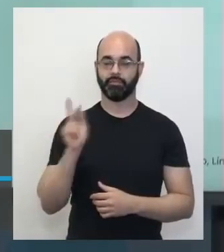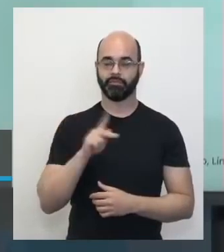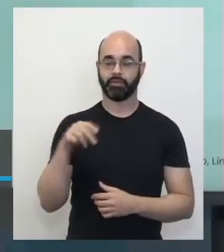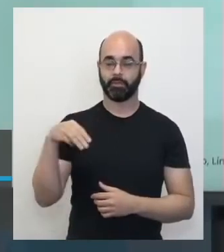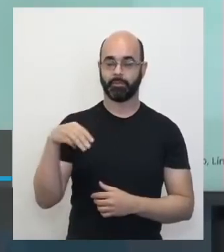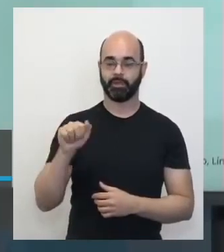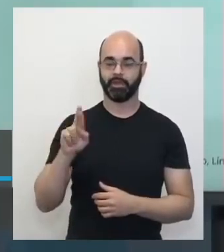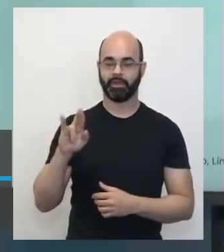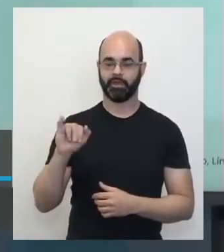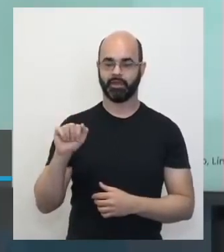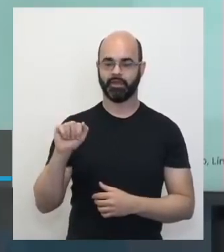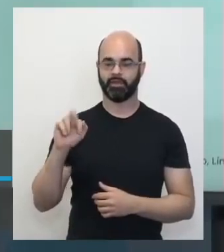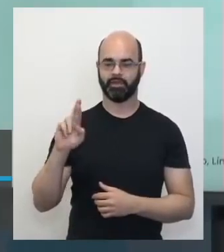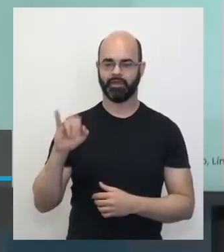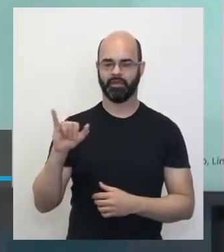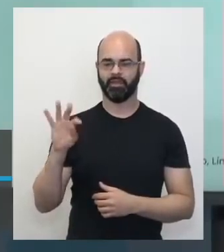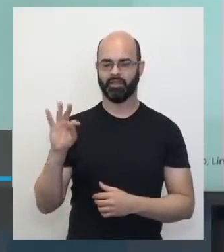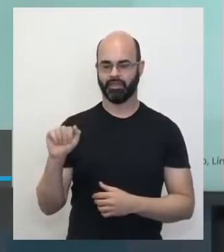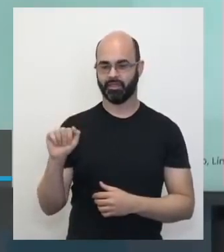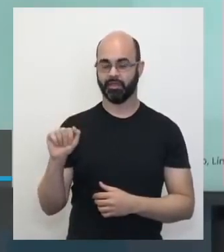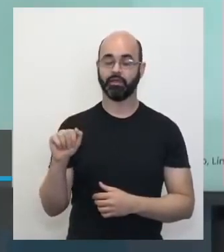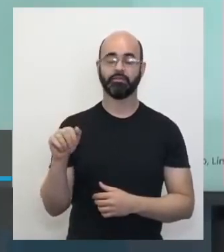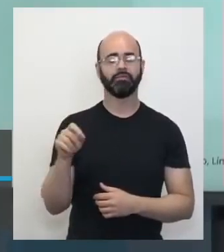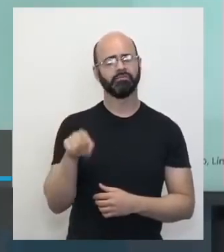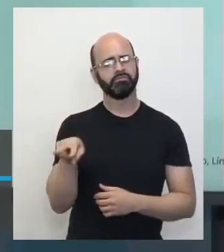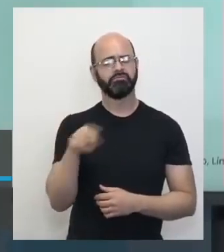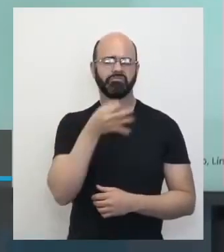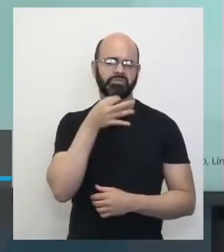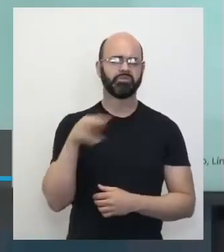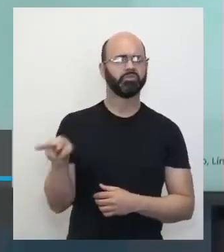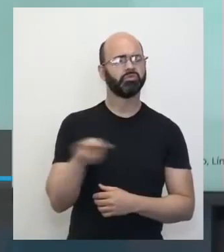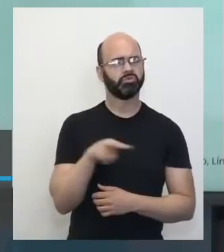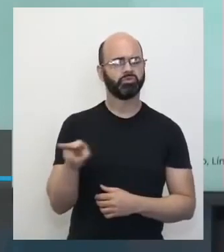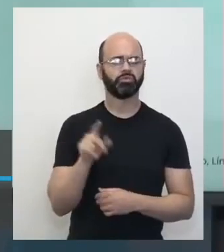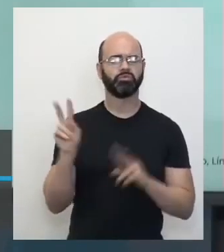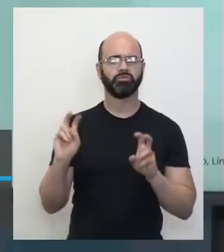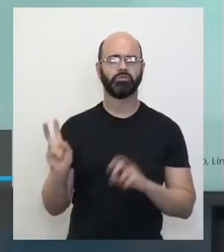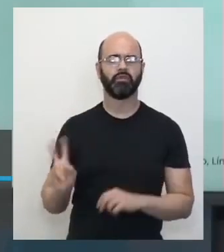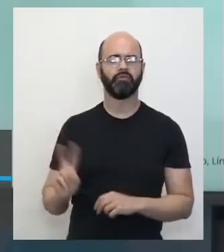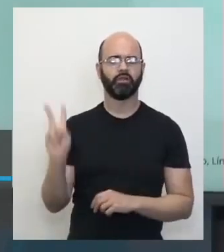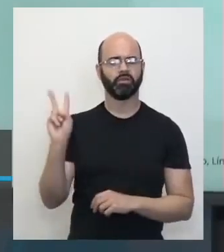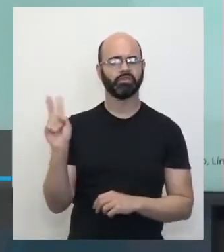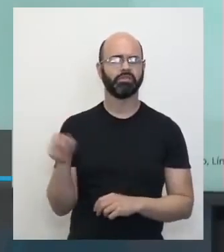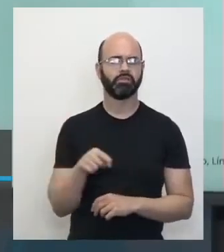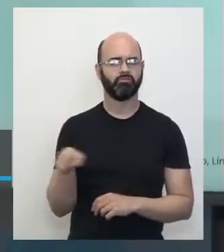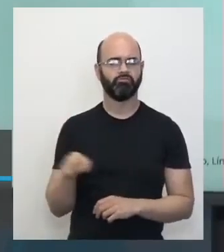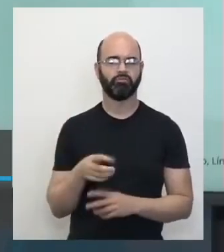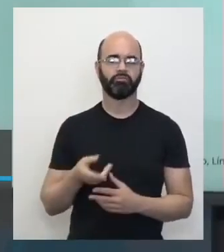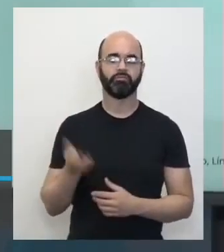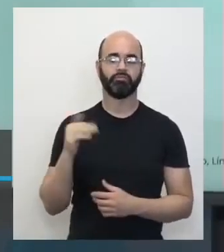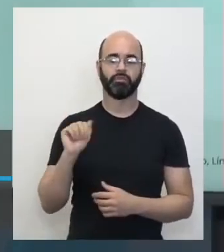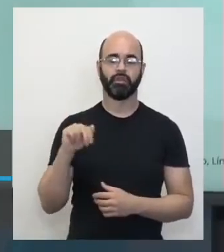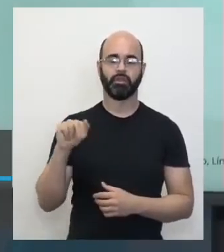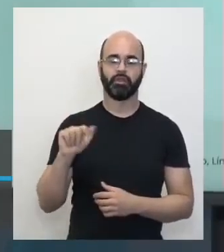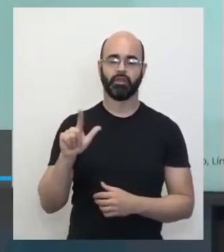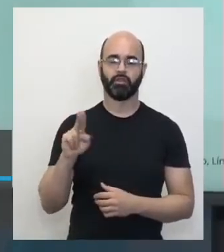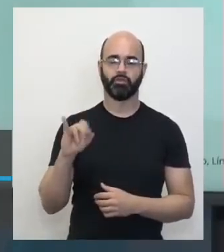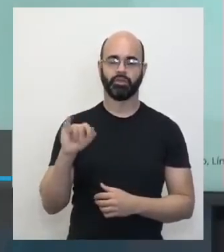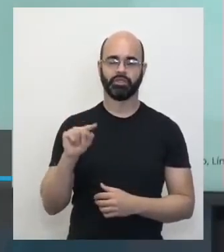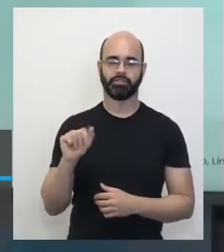Rita. Acho que as duas dão uma ideia de valorização. E depois, a Ana Luísa, da Pro